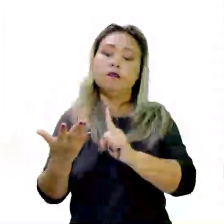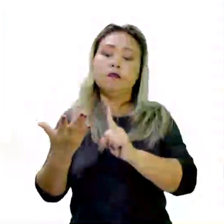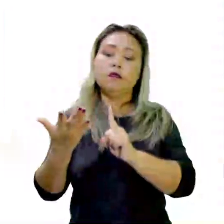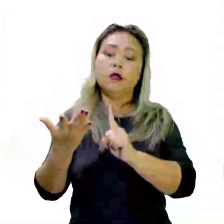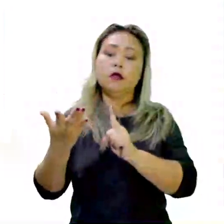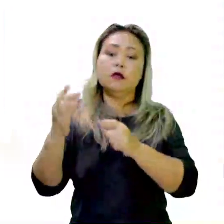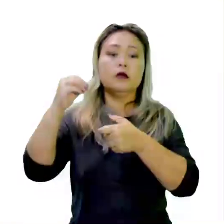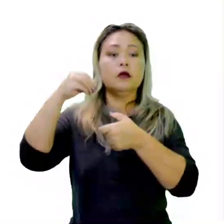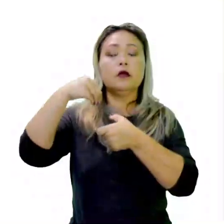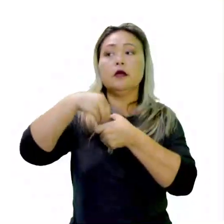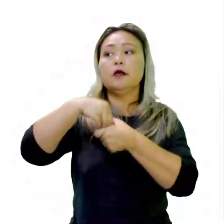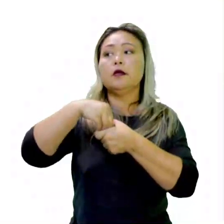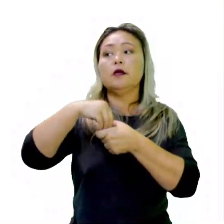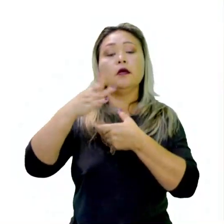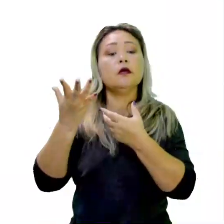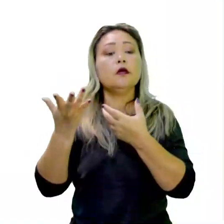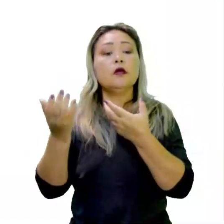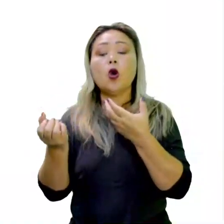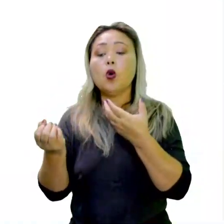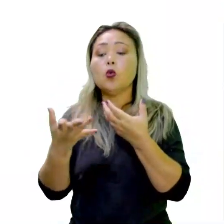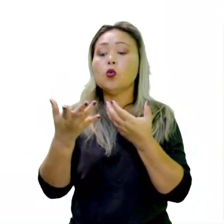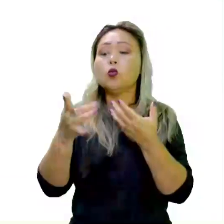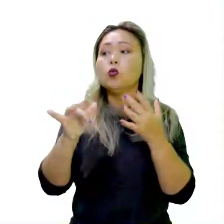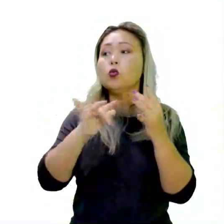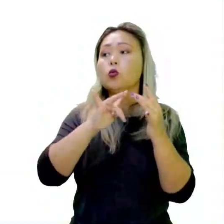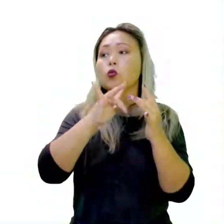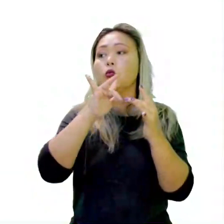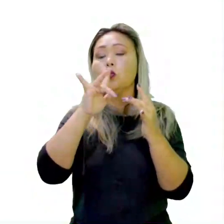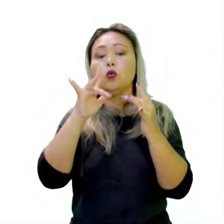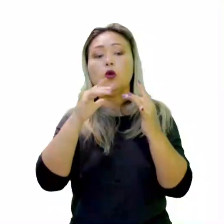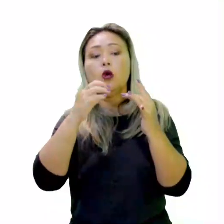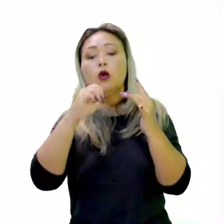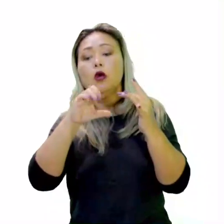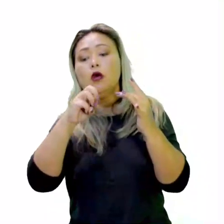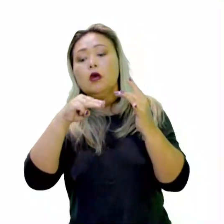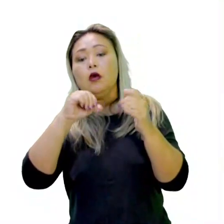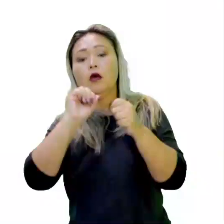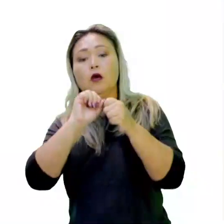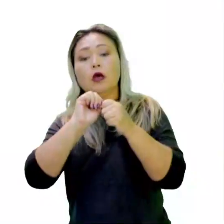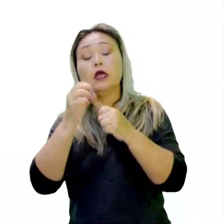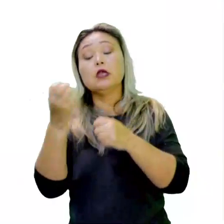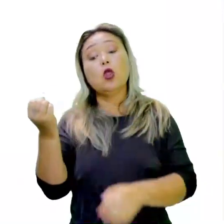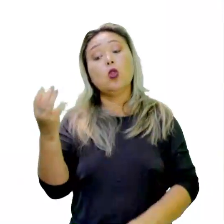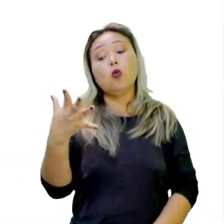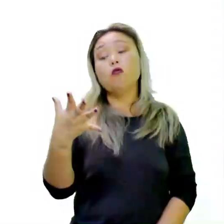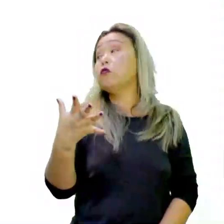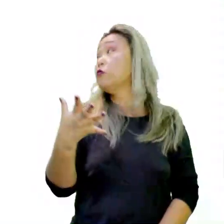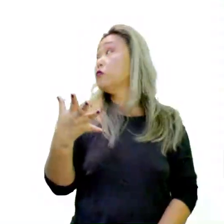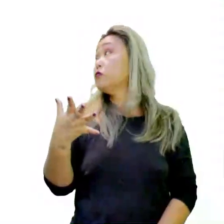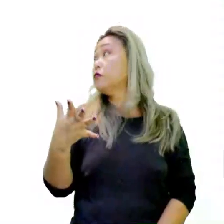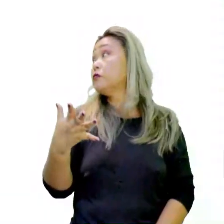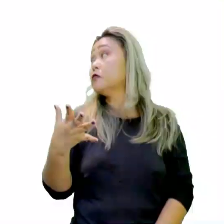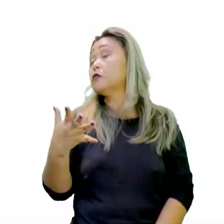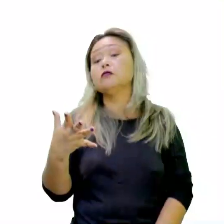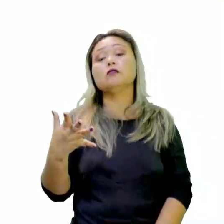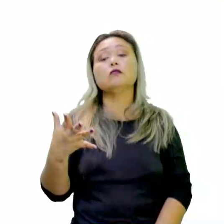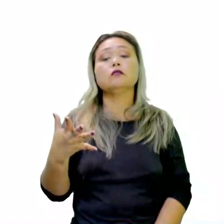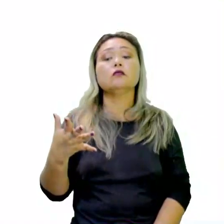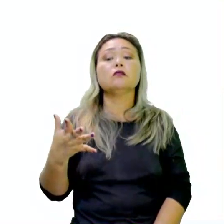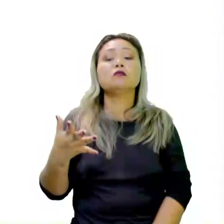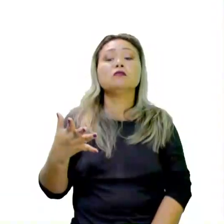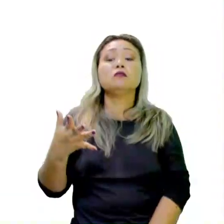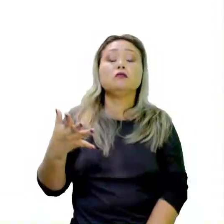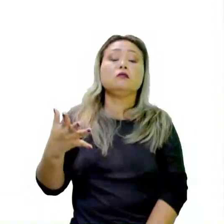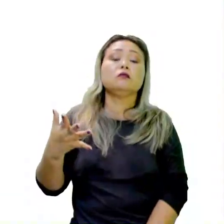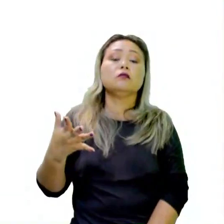obras, né? E o neoclassicismo quer dizer novo. Então, esse é